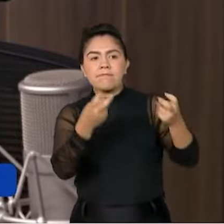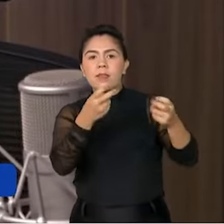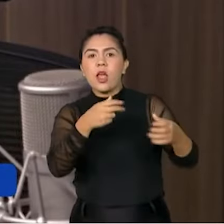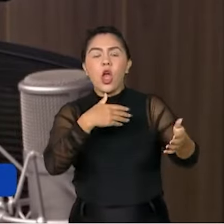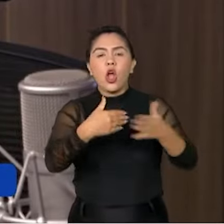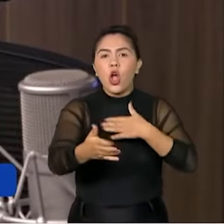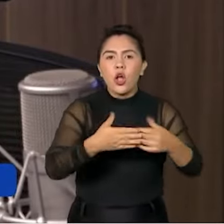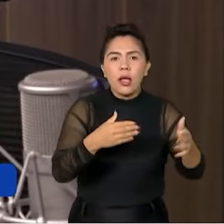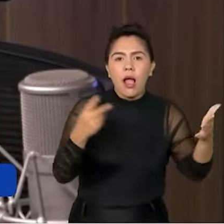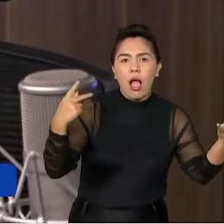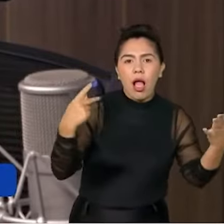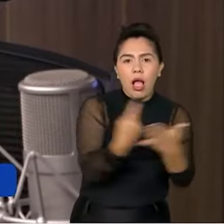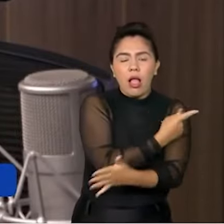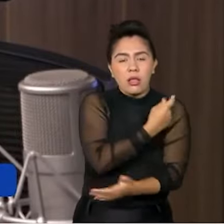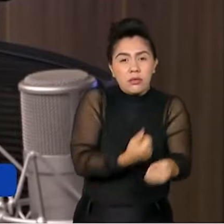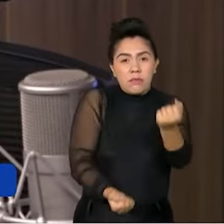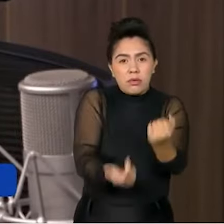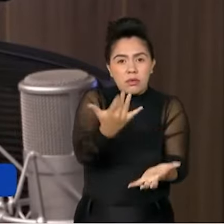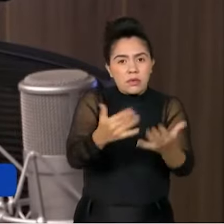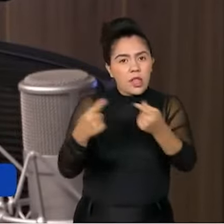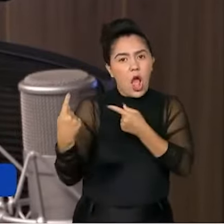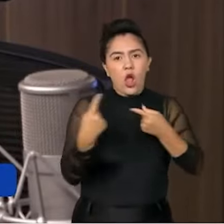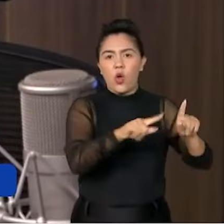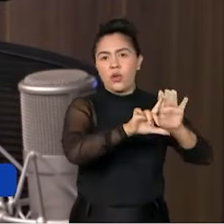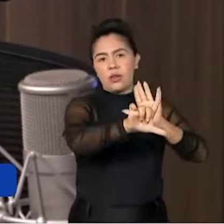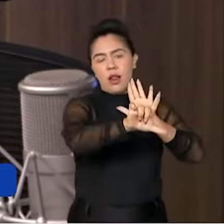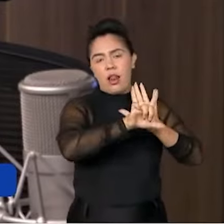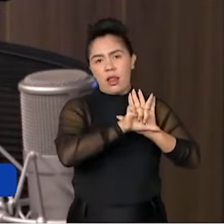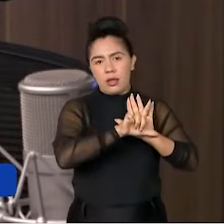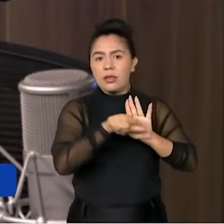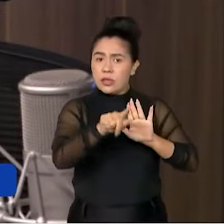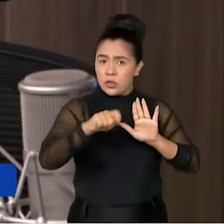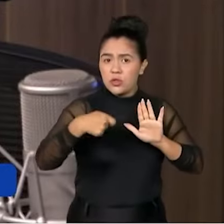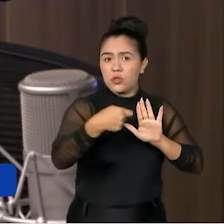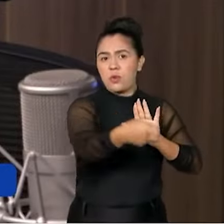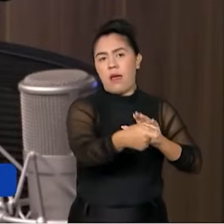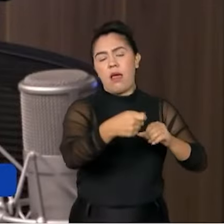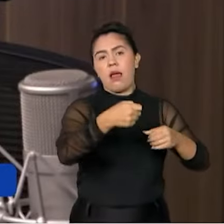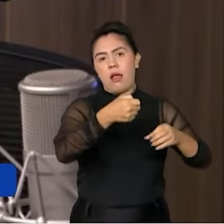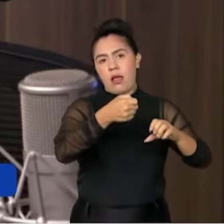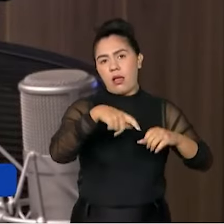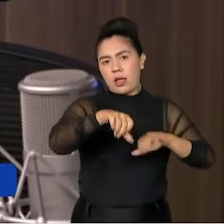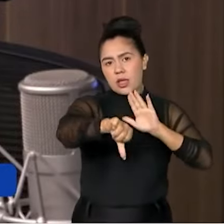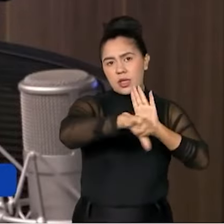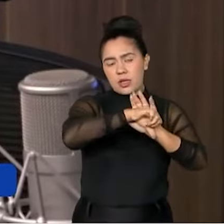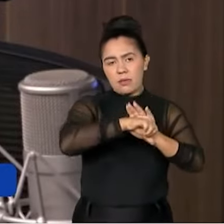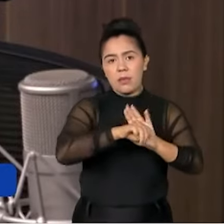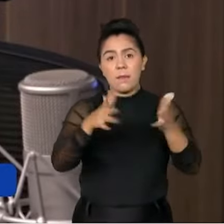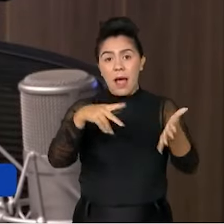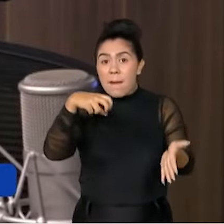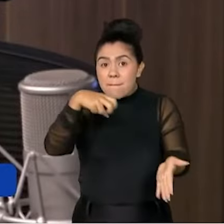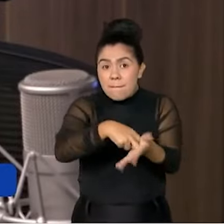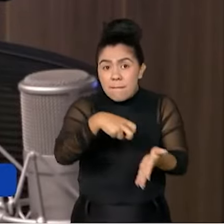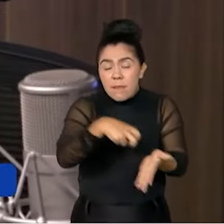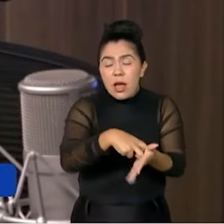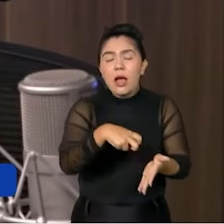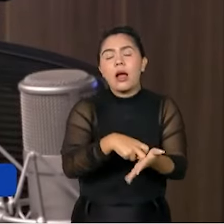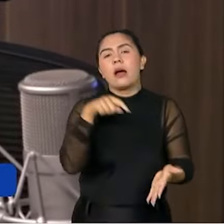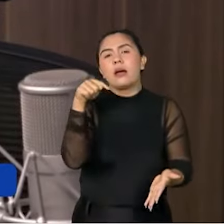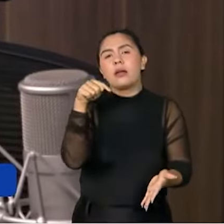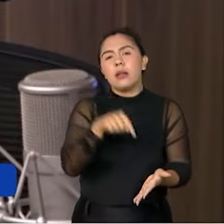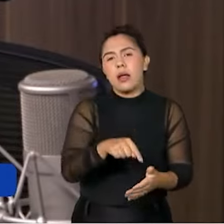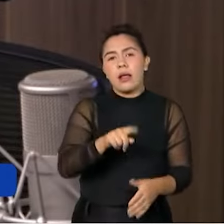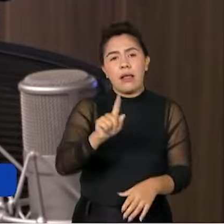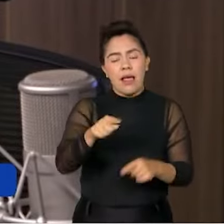feito contrária à lei. E isso caracteriza crime. Obviamente que as penas hoje, elas são, eu